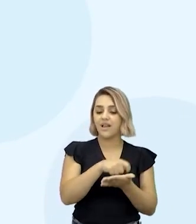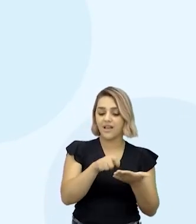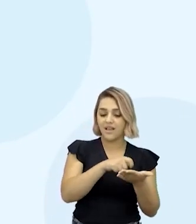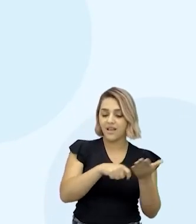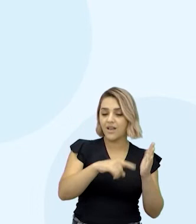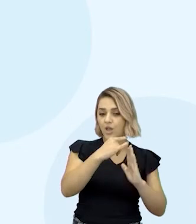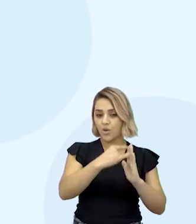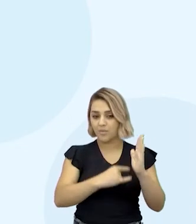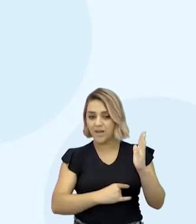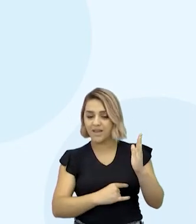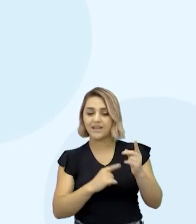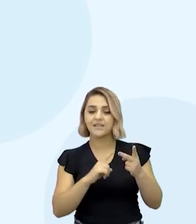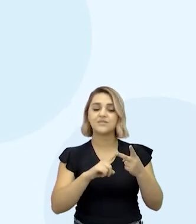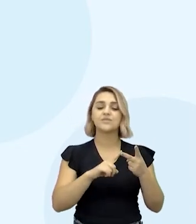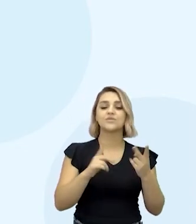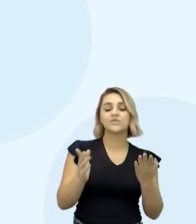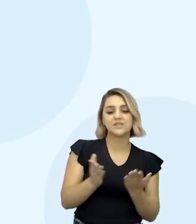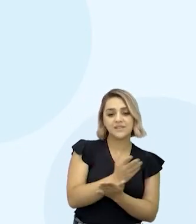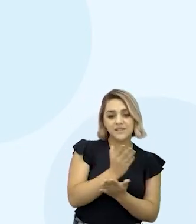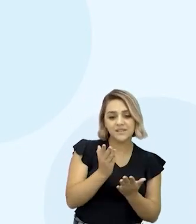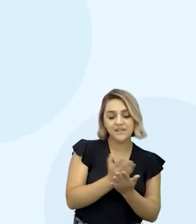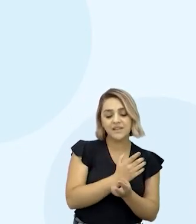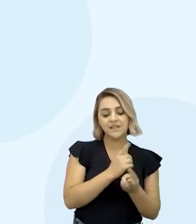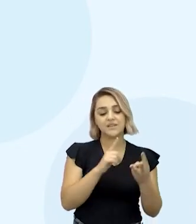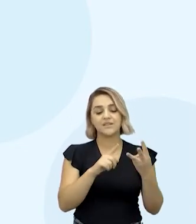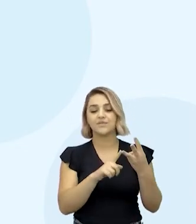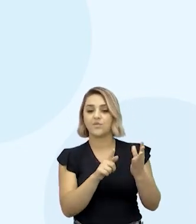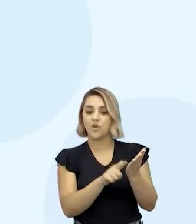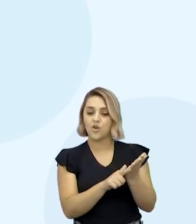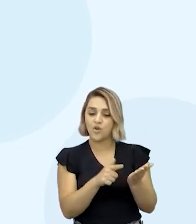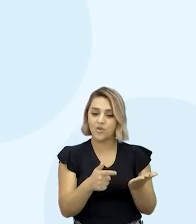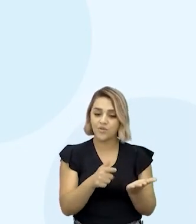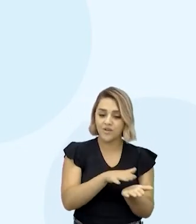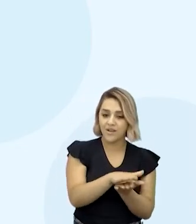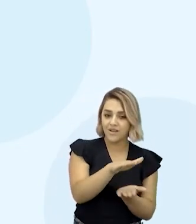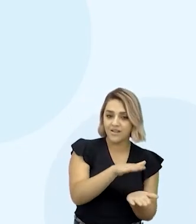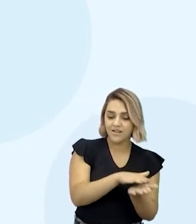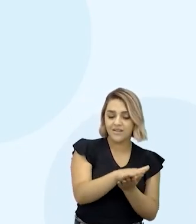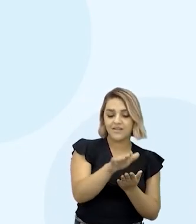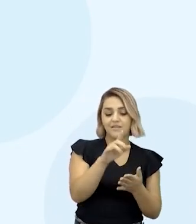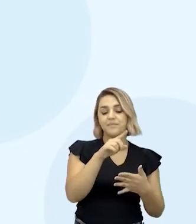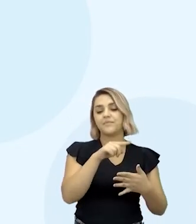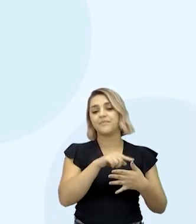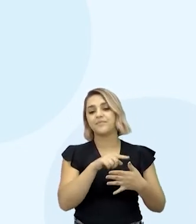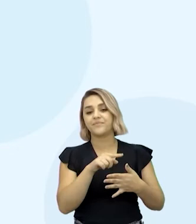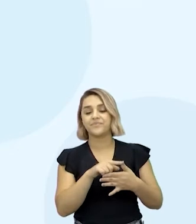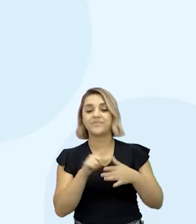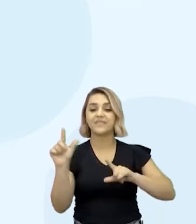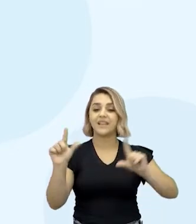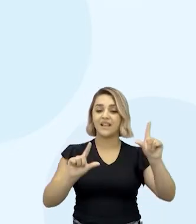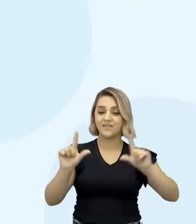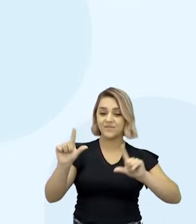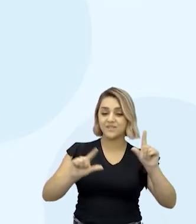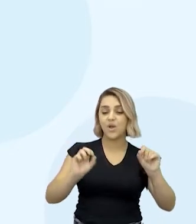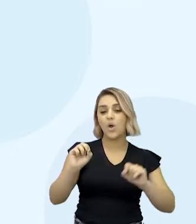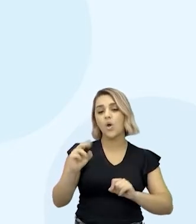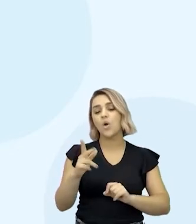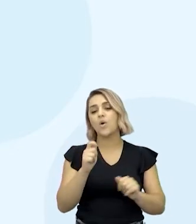documentos, livros, em jornais impressos e televisionados, na maioria dos programas de TV, em entrevistas de